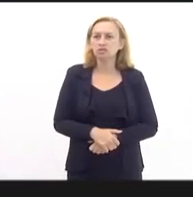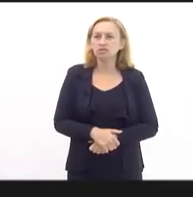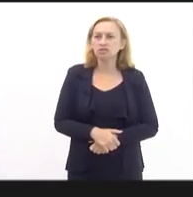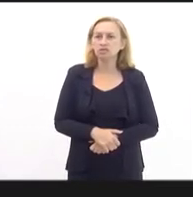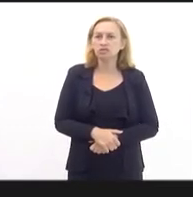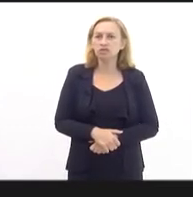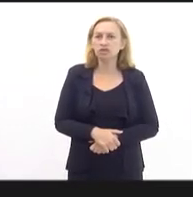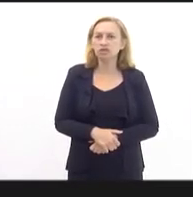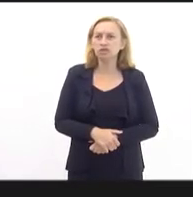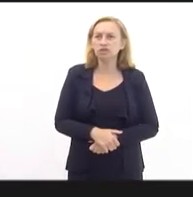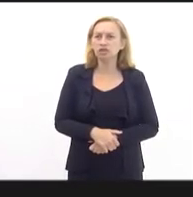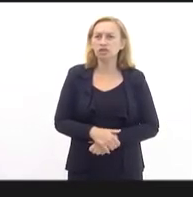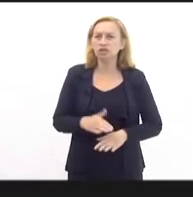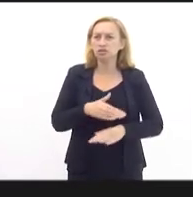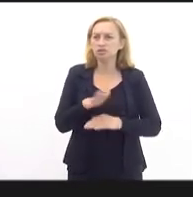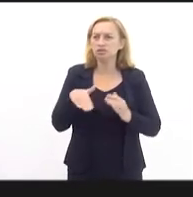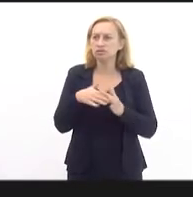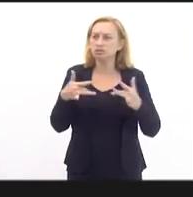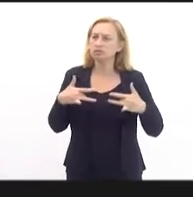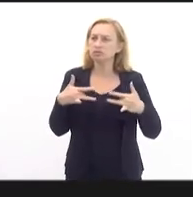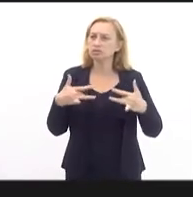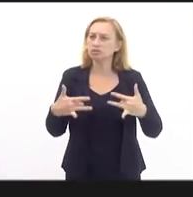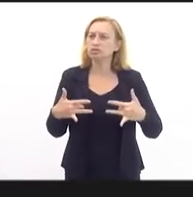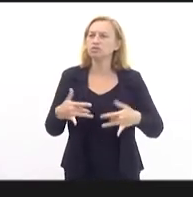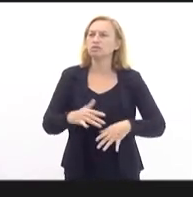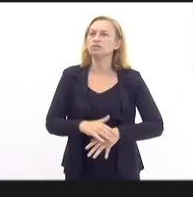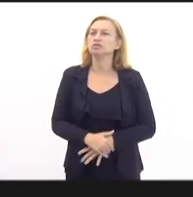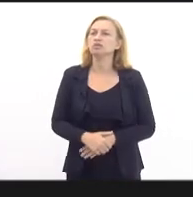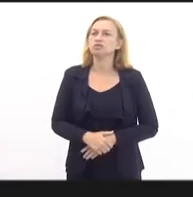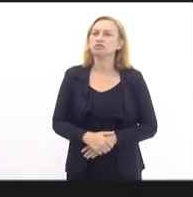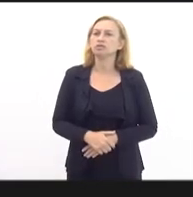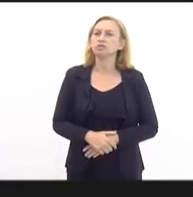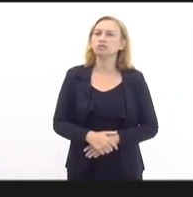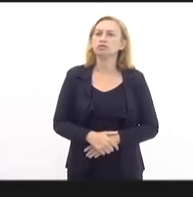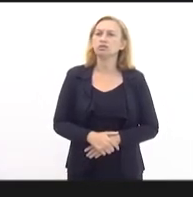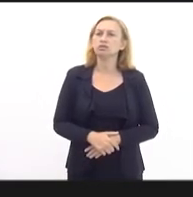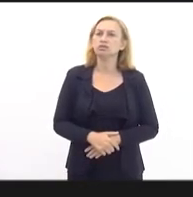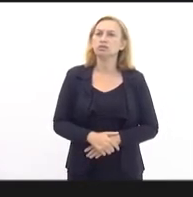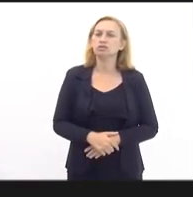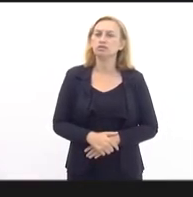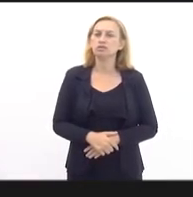nossa solidariedade, né, e nosso empenho